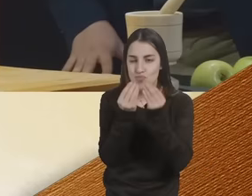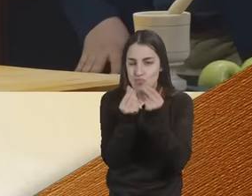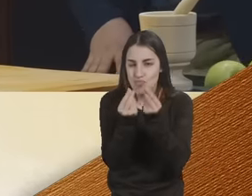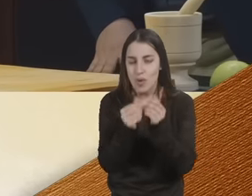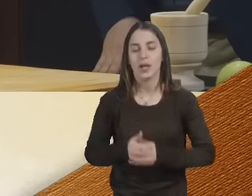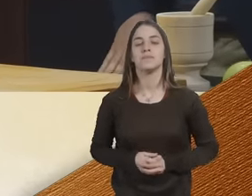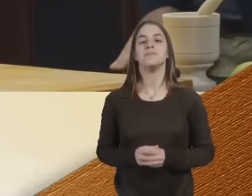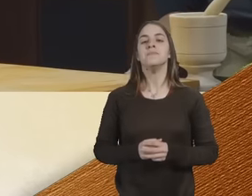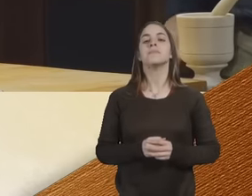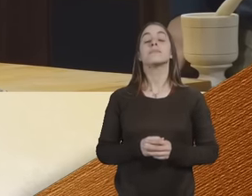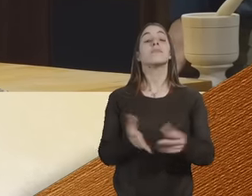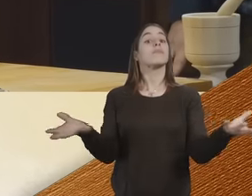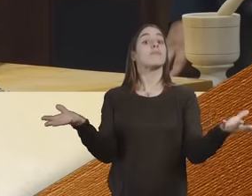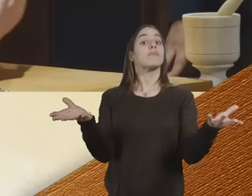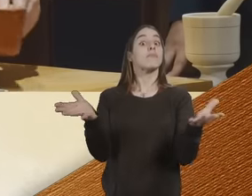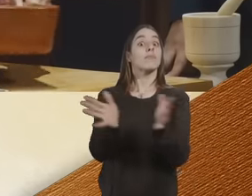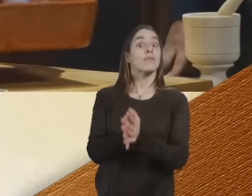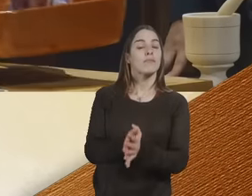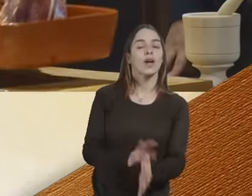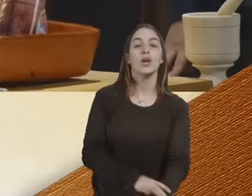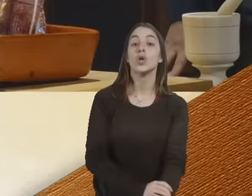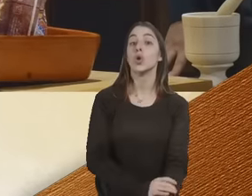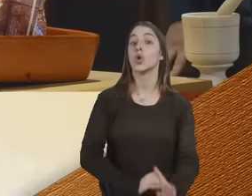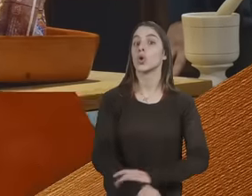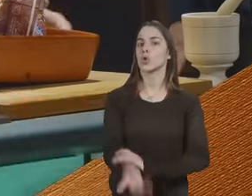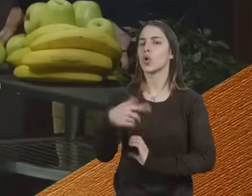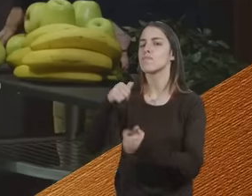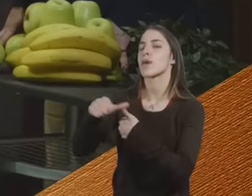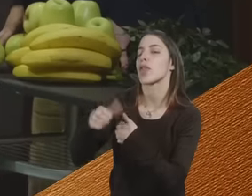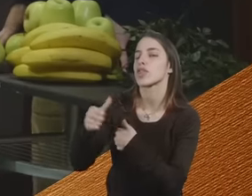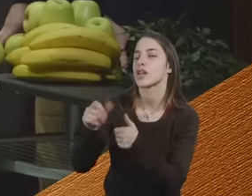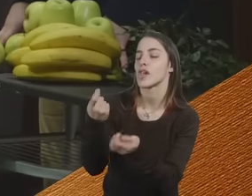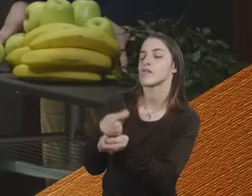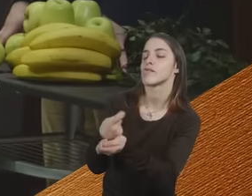Então, assim, vamos aqui descascar umas batatinhas.